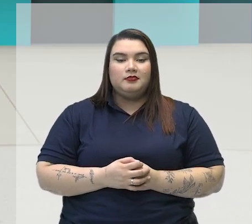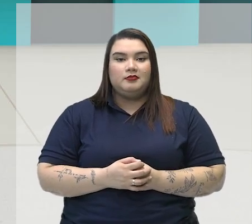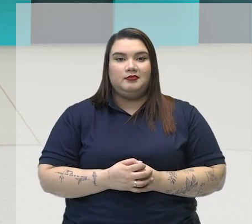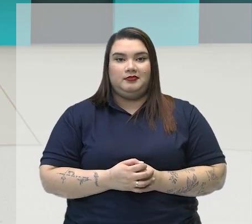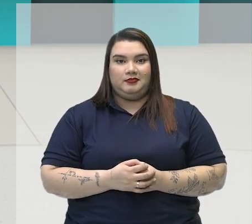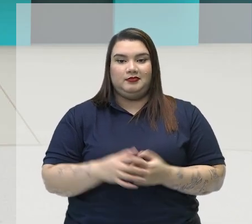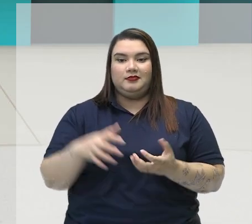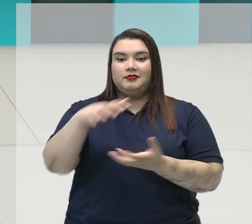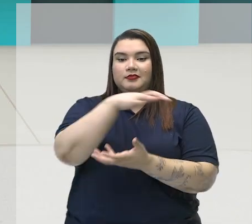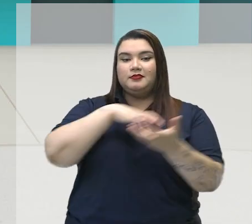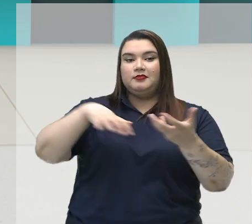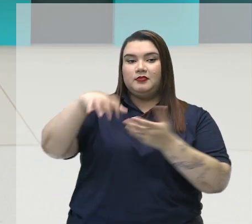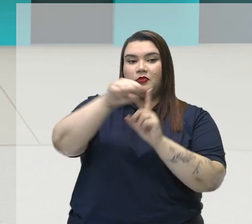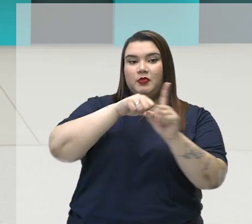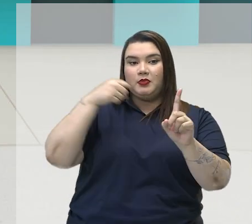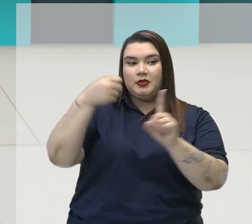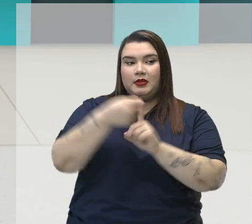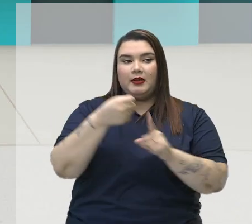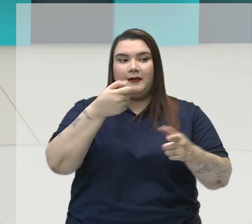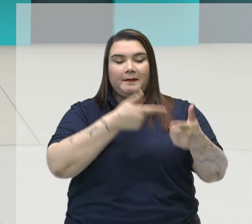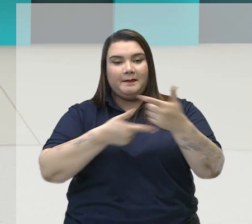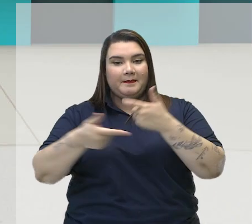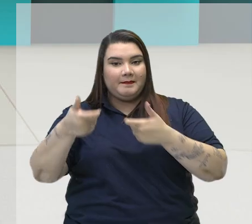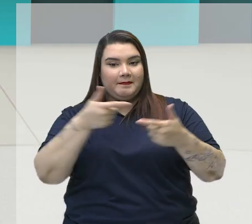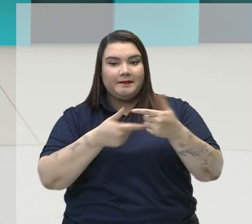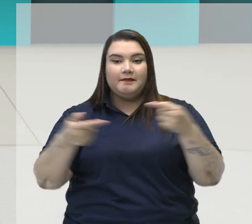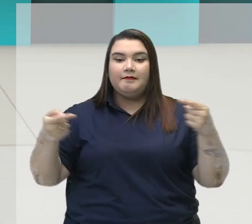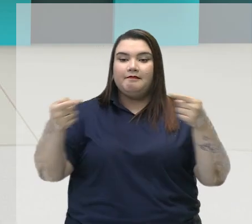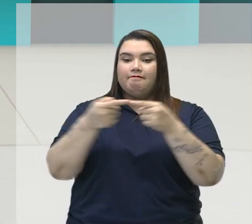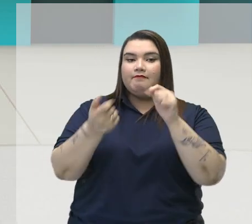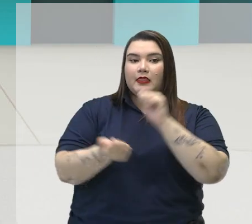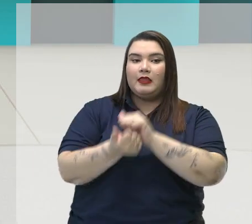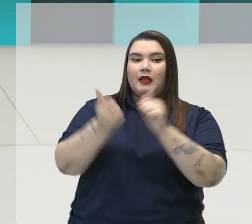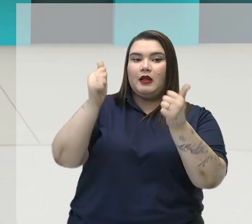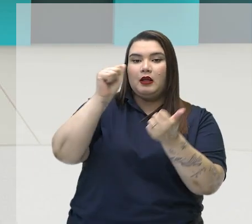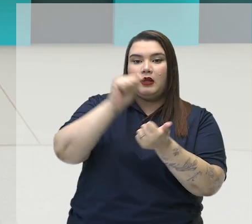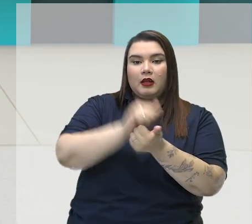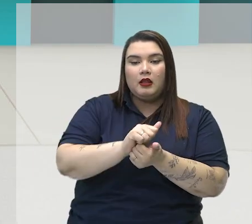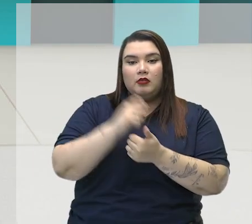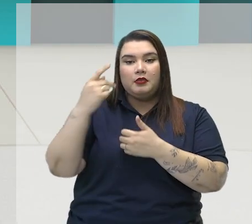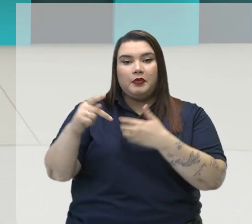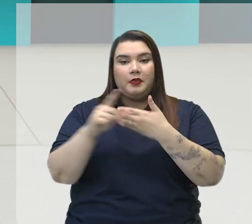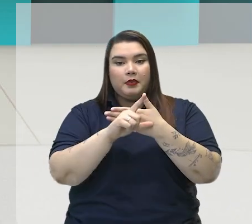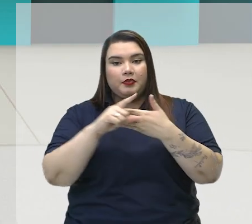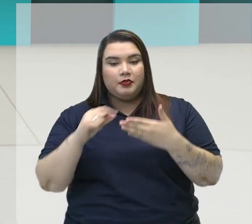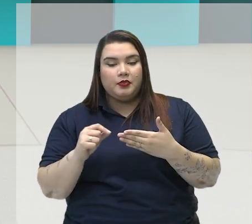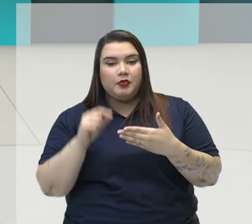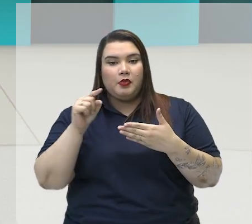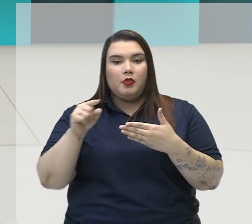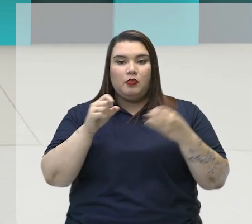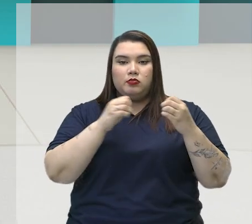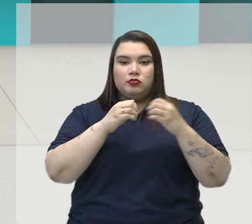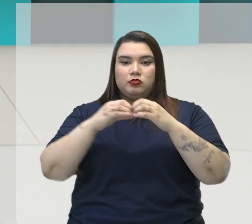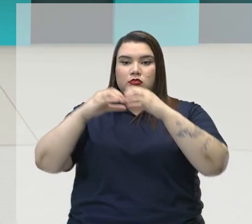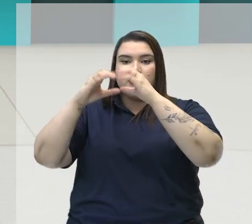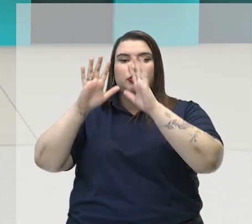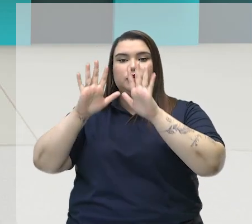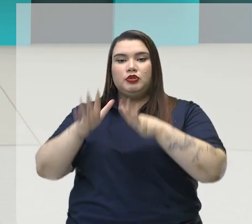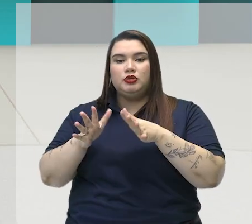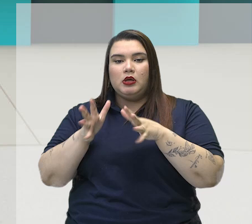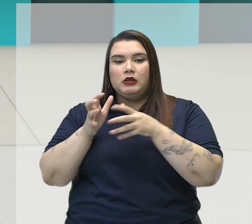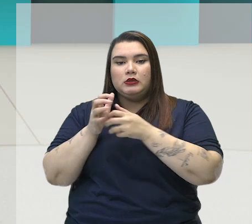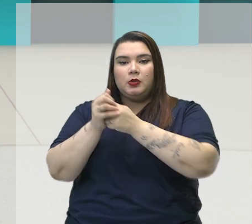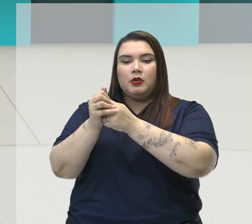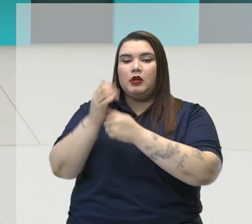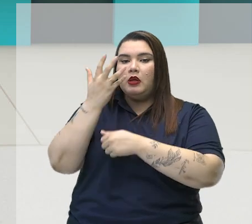Então, conflitos sociais e guerras, em versões adaptadas por Bansky. O balão já foi